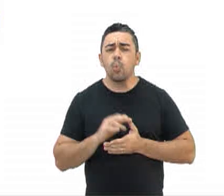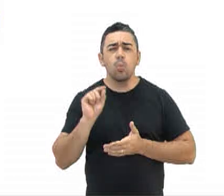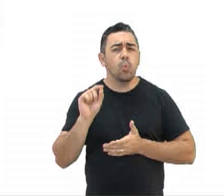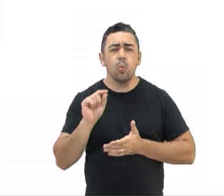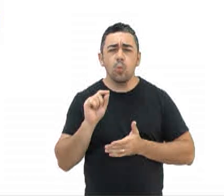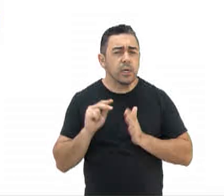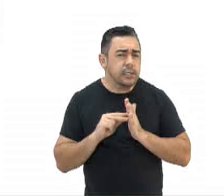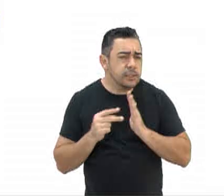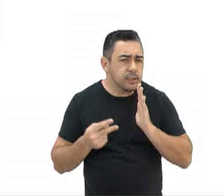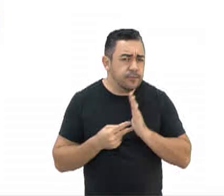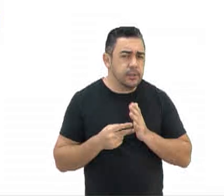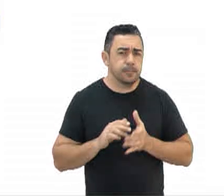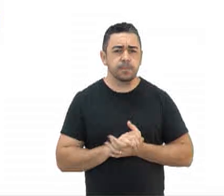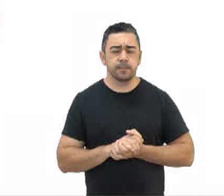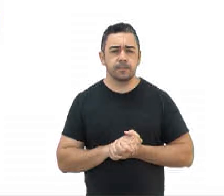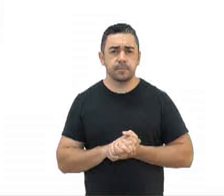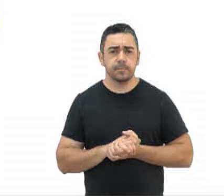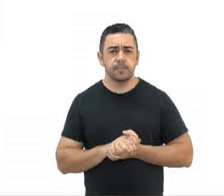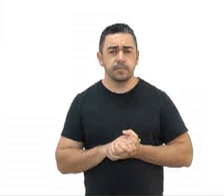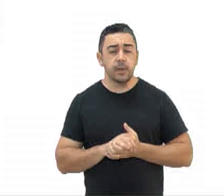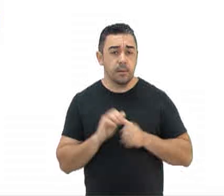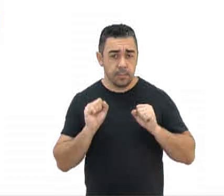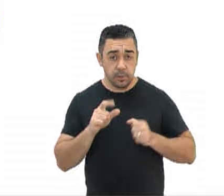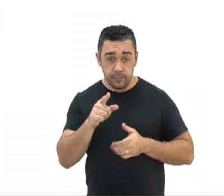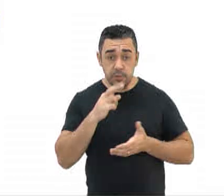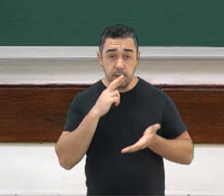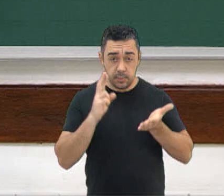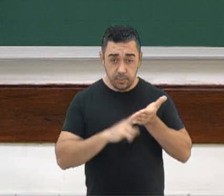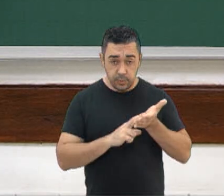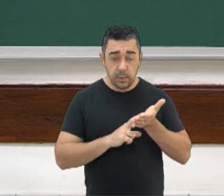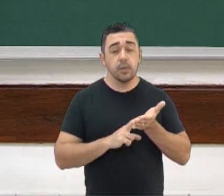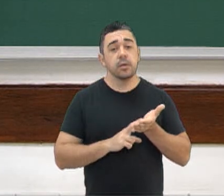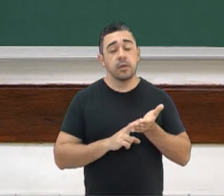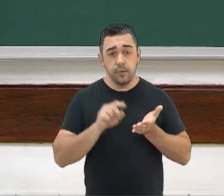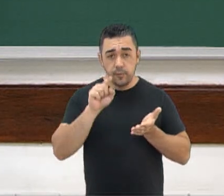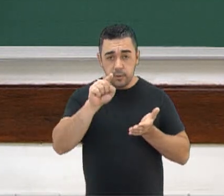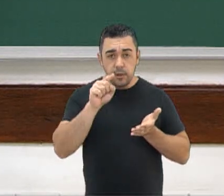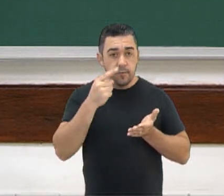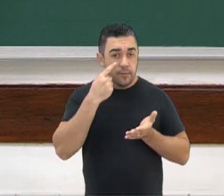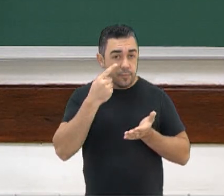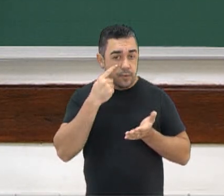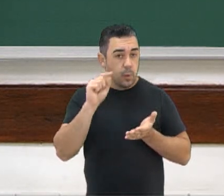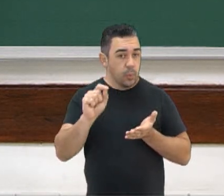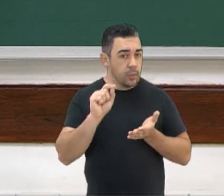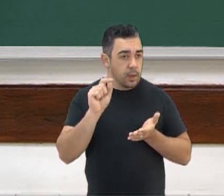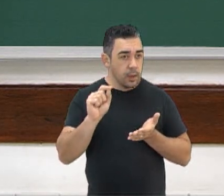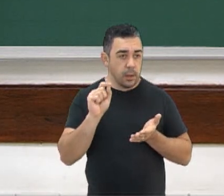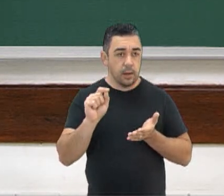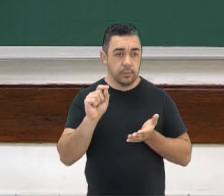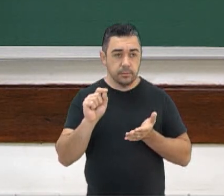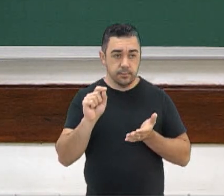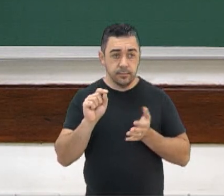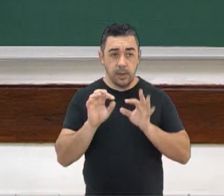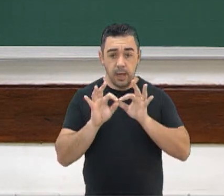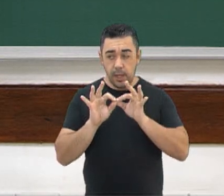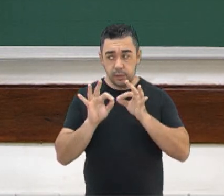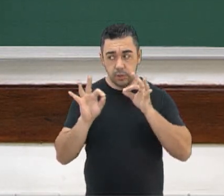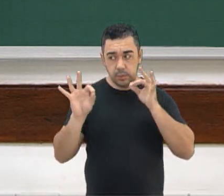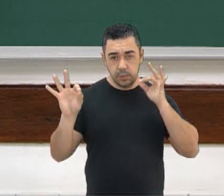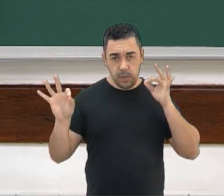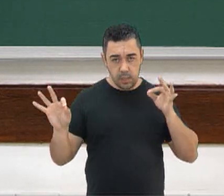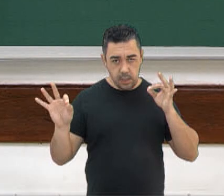isso poderia significar? Para responder a essa questão, vamos levar em conta a